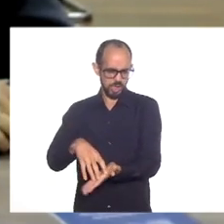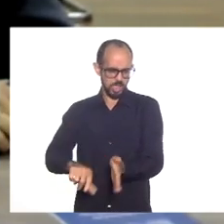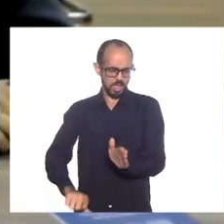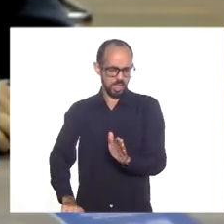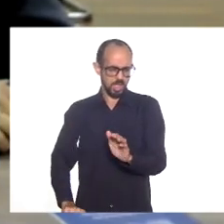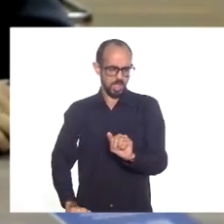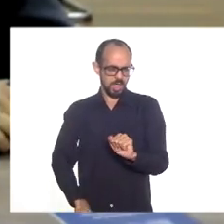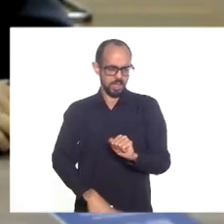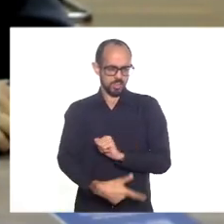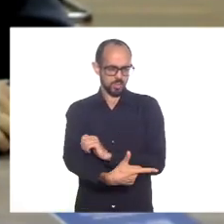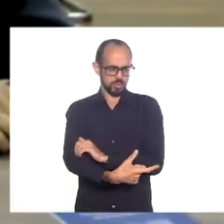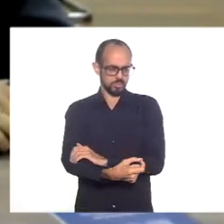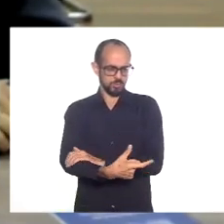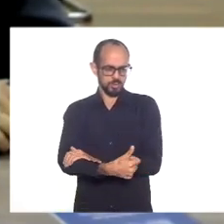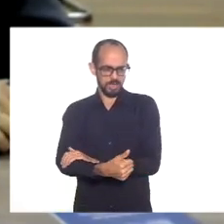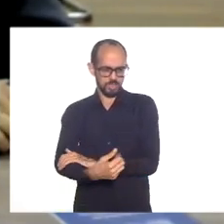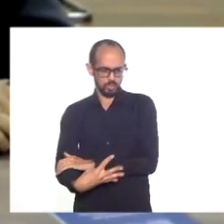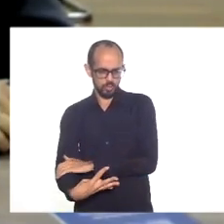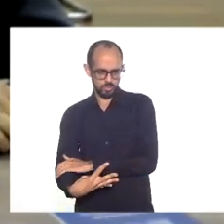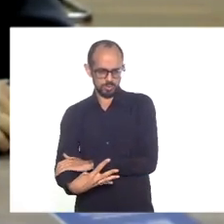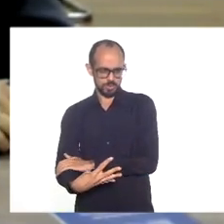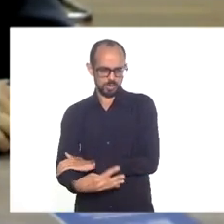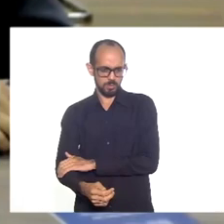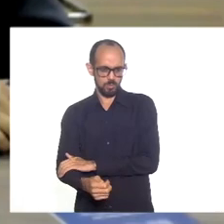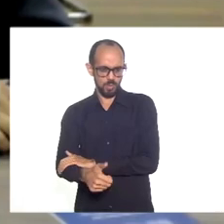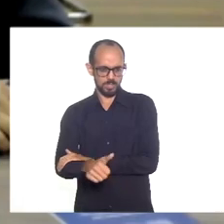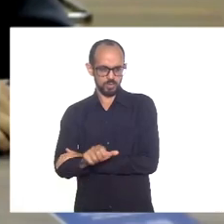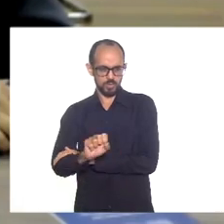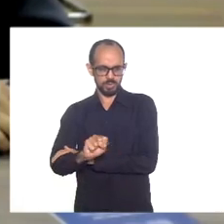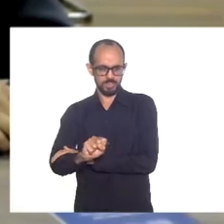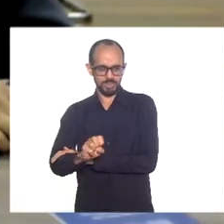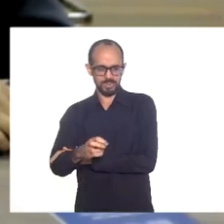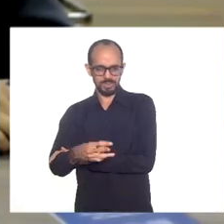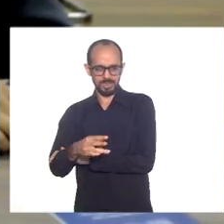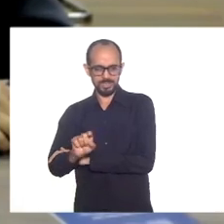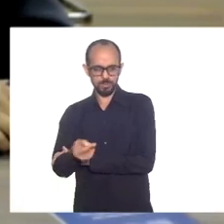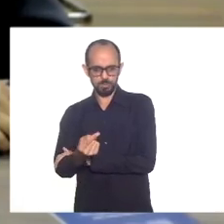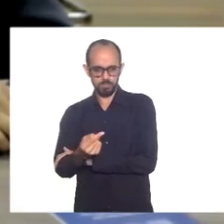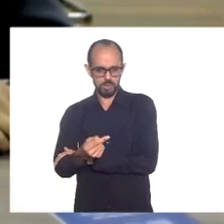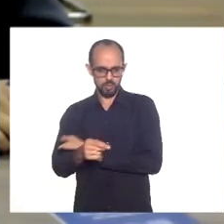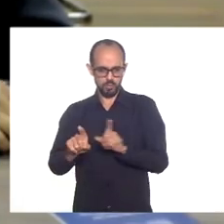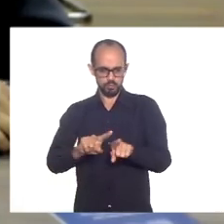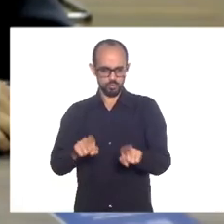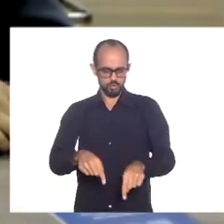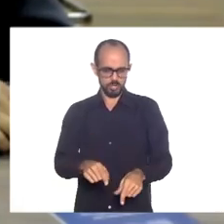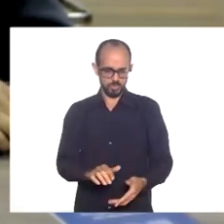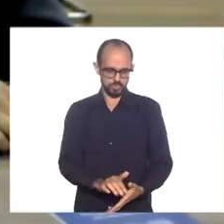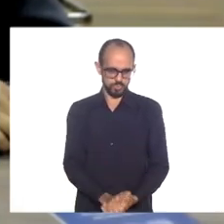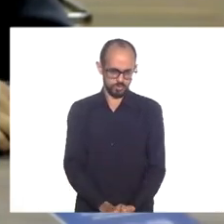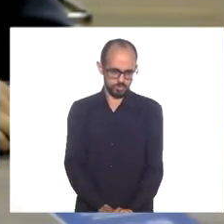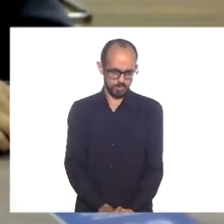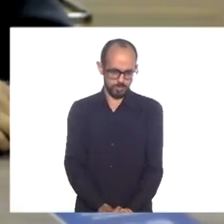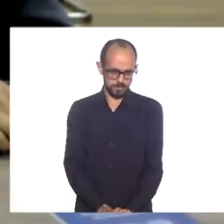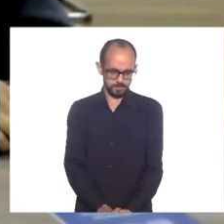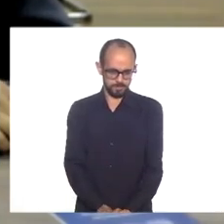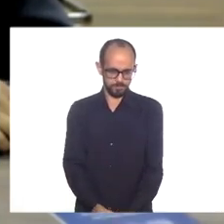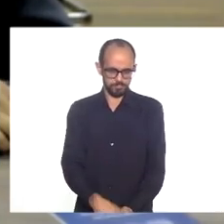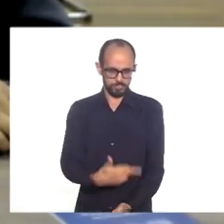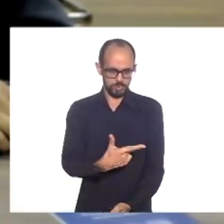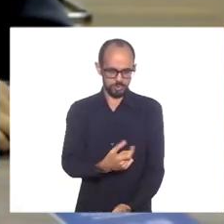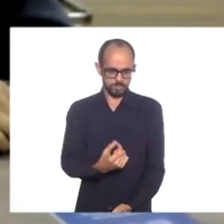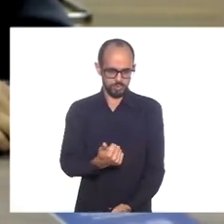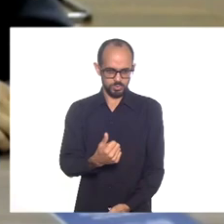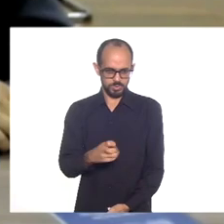2014, 82, quase 83 mil empregos. Magda. Vem